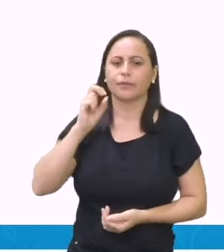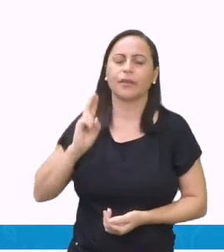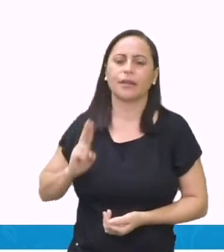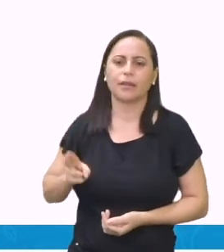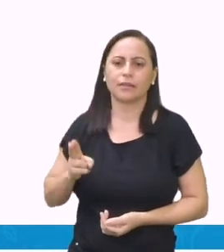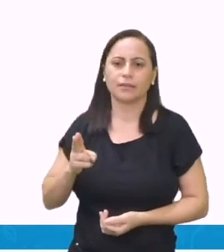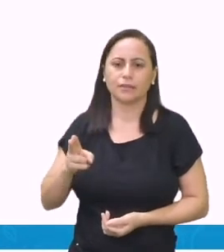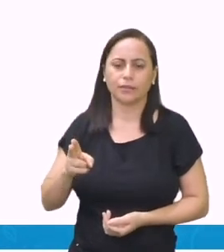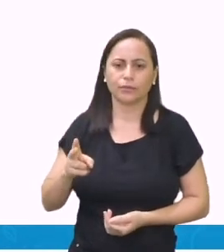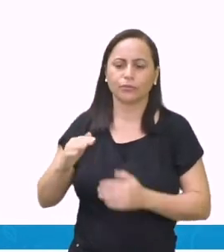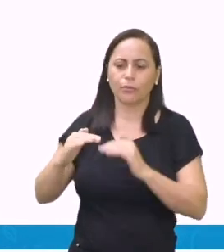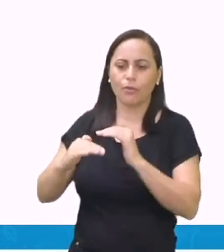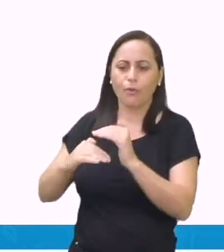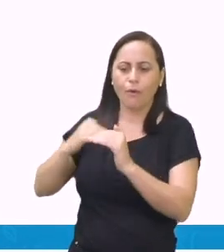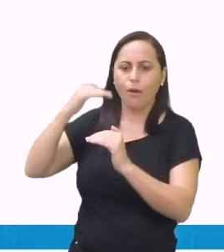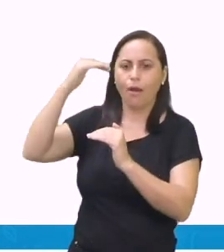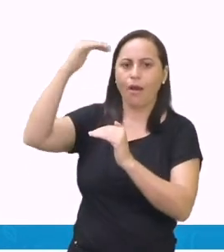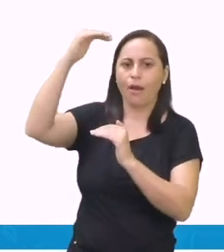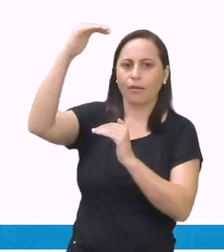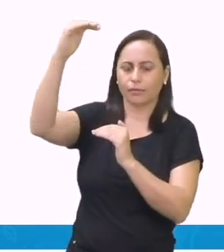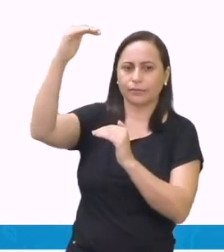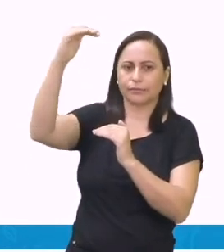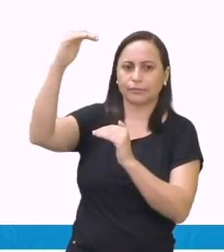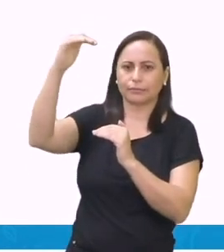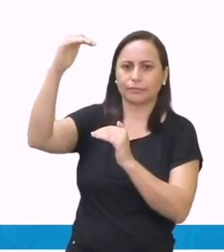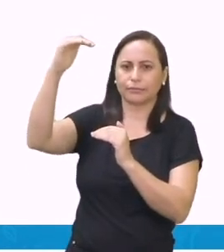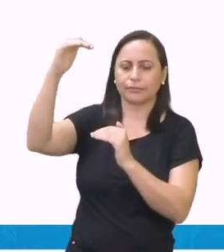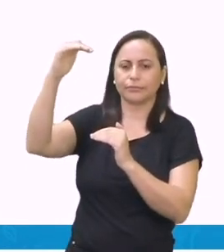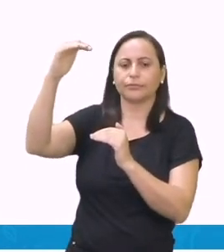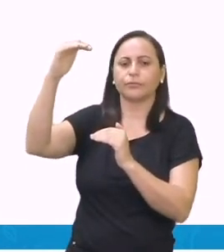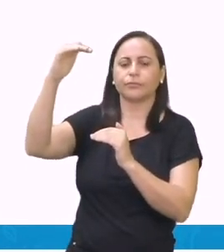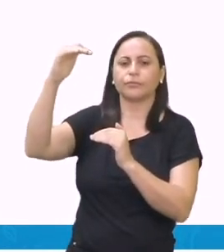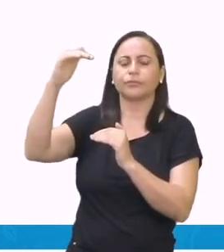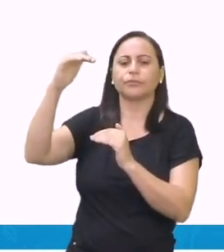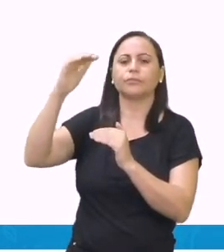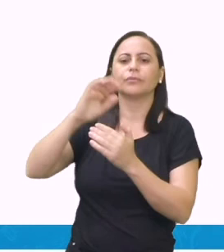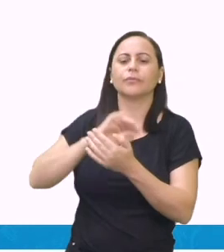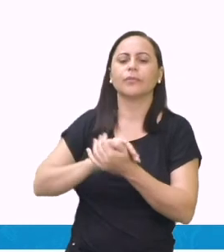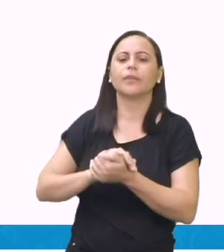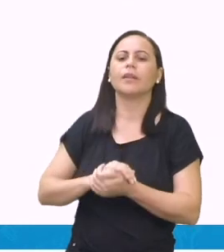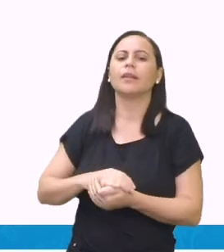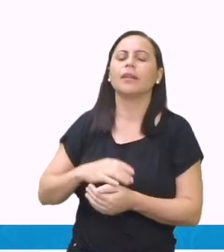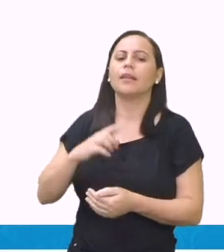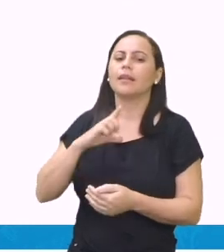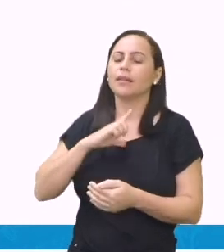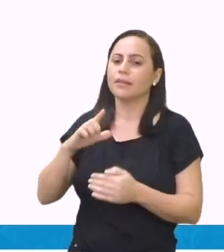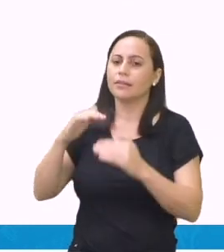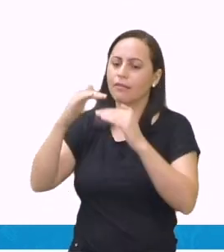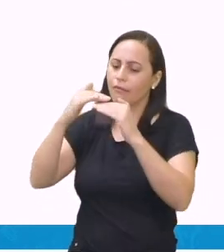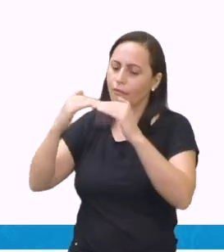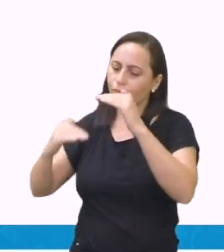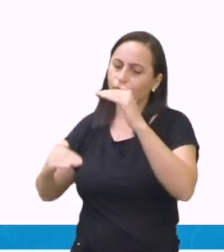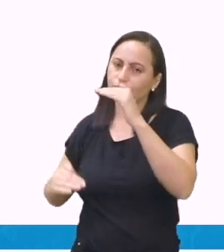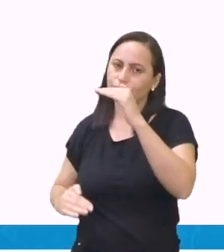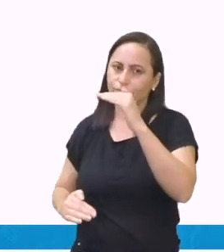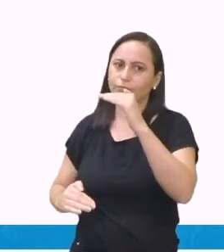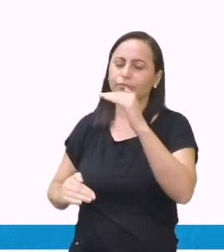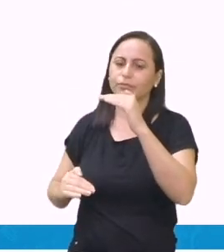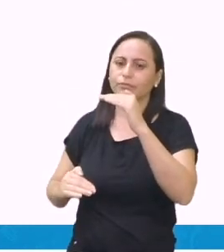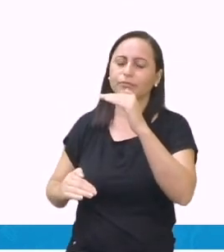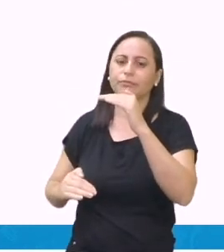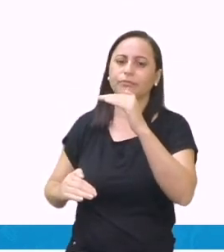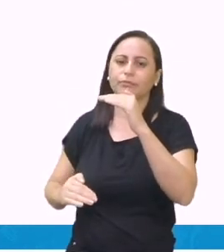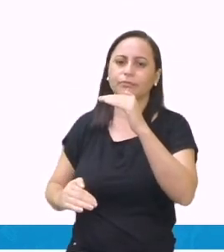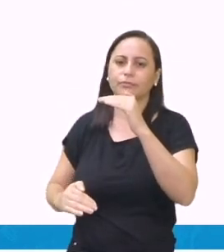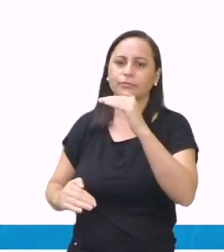sequência crescente, que é do menor para o maior, e tem a decrescente, que é do